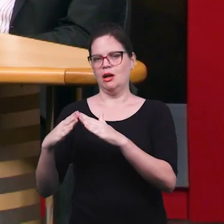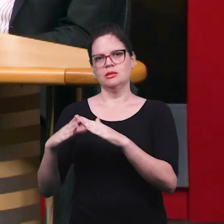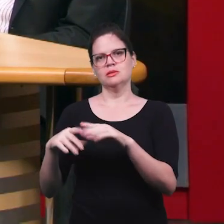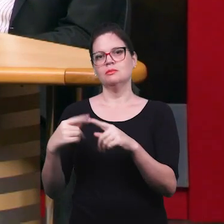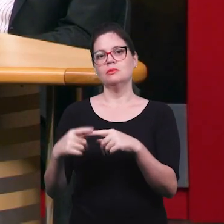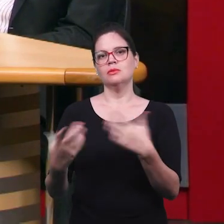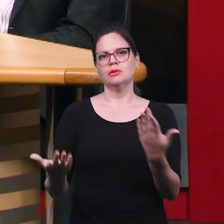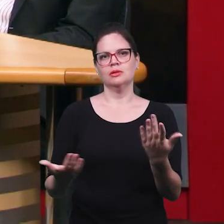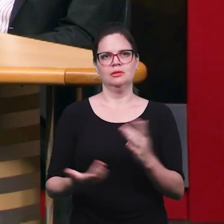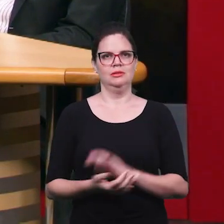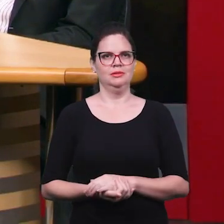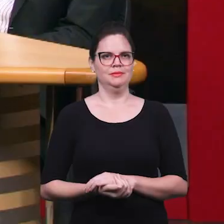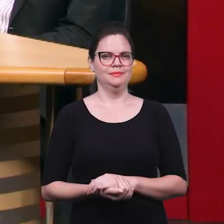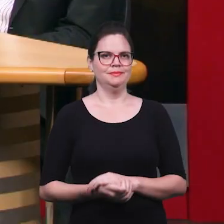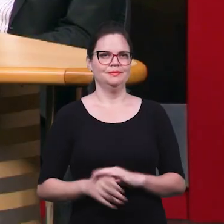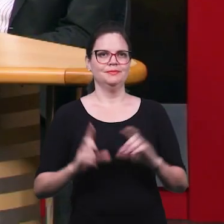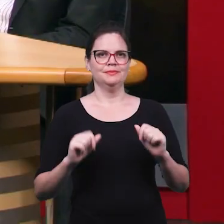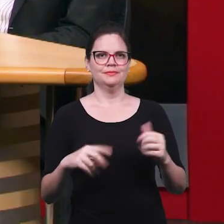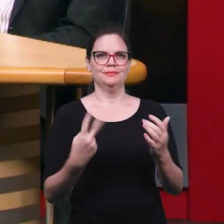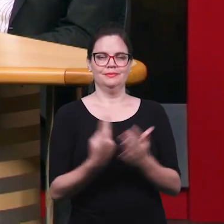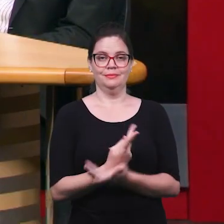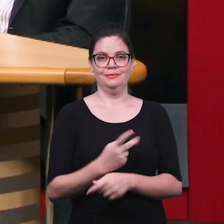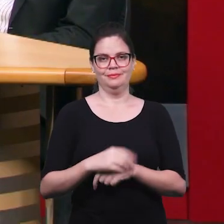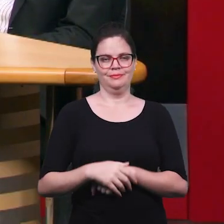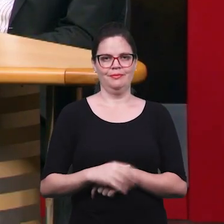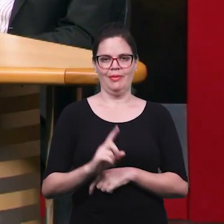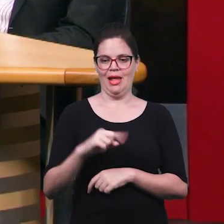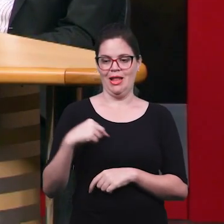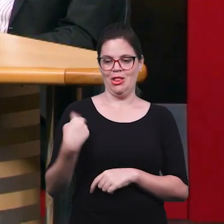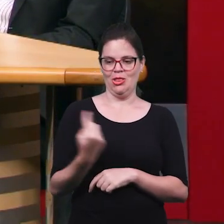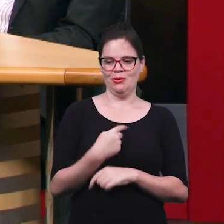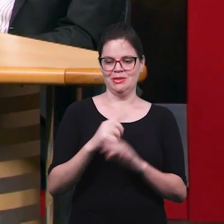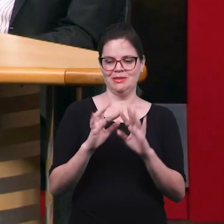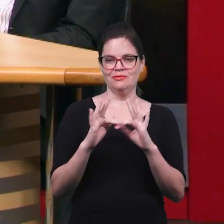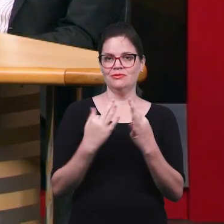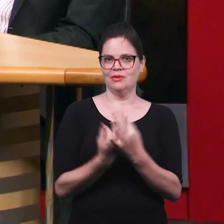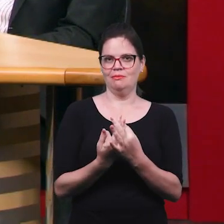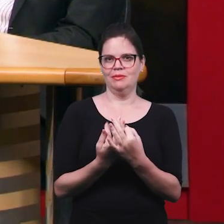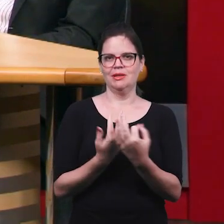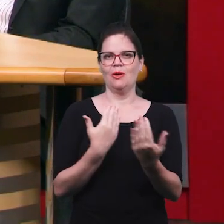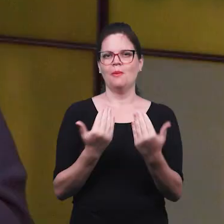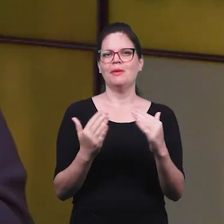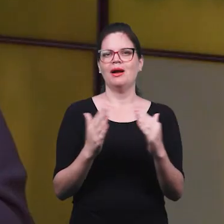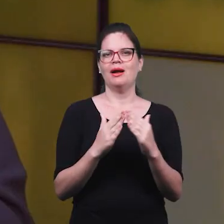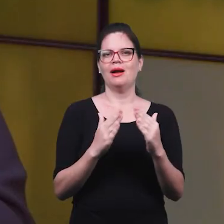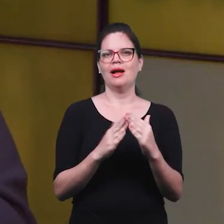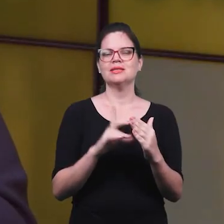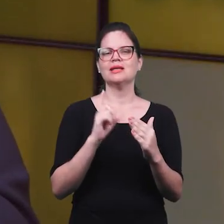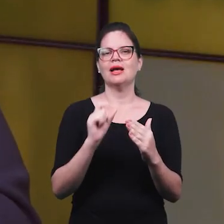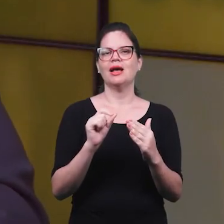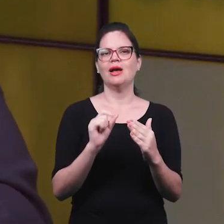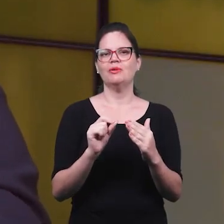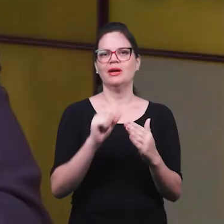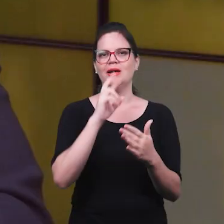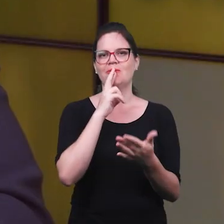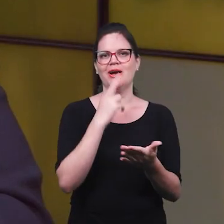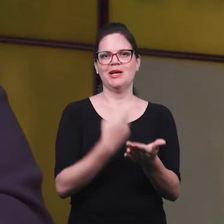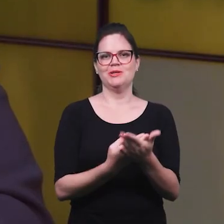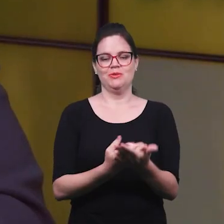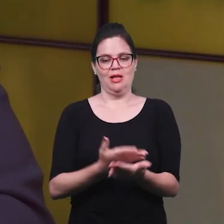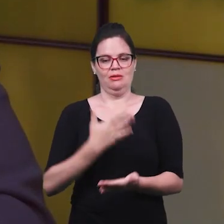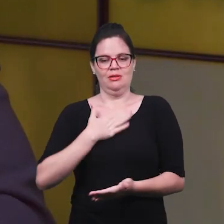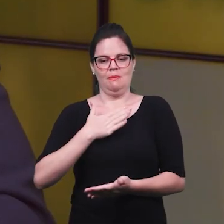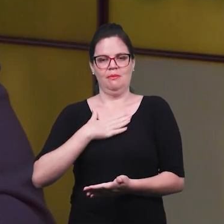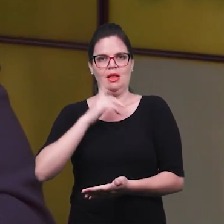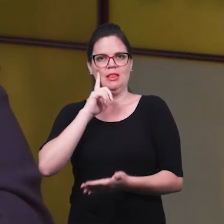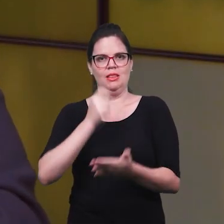na verdade a nossa casa, a nossa família, é um reflexo também das nossas decisões. É isso. Glória